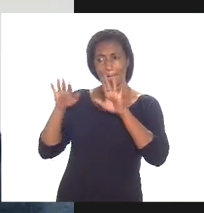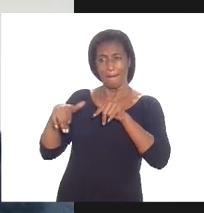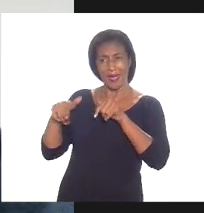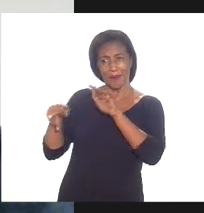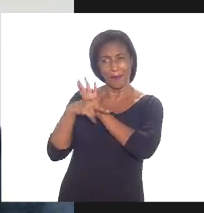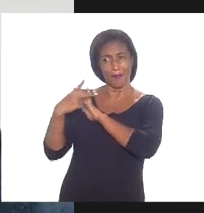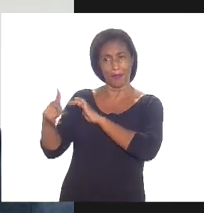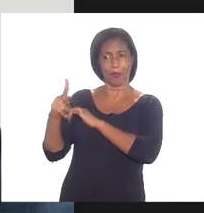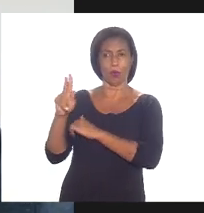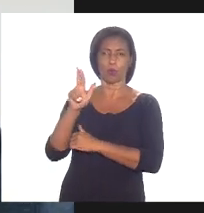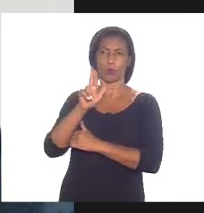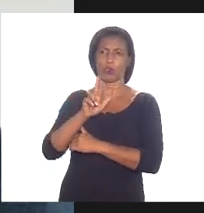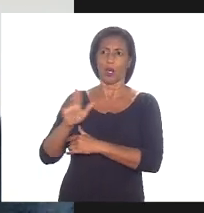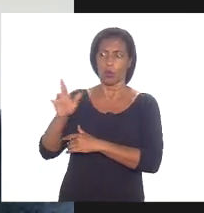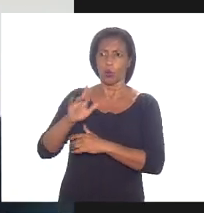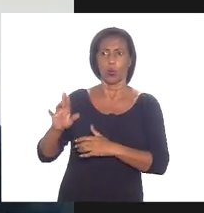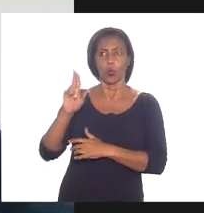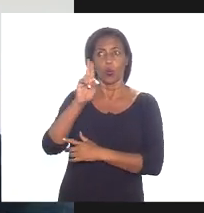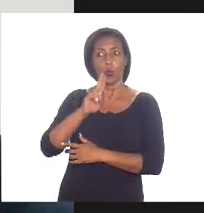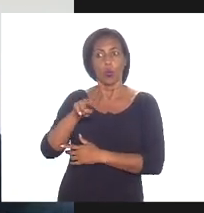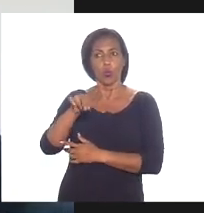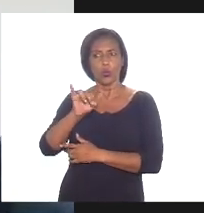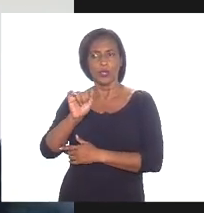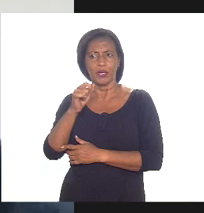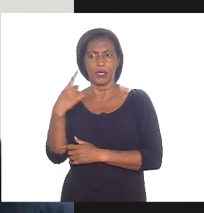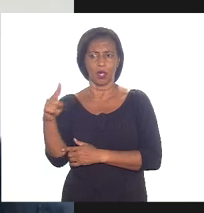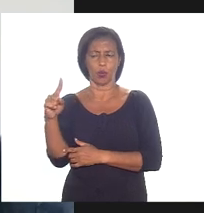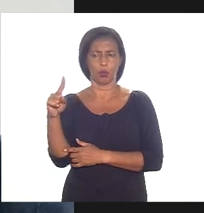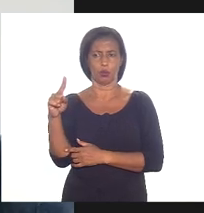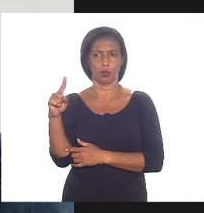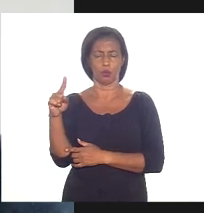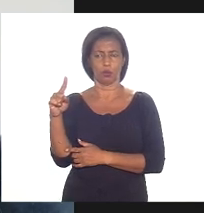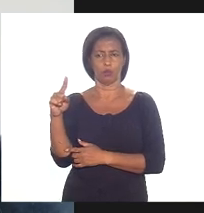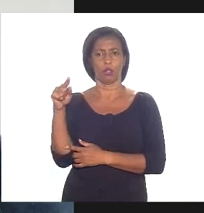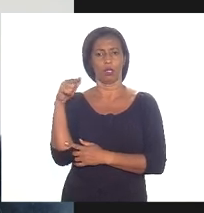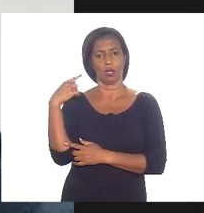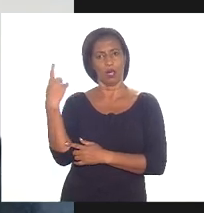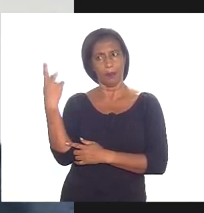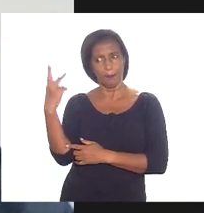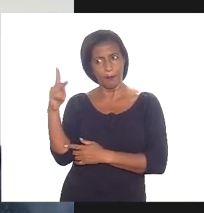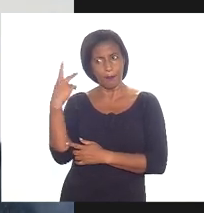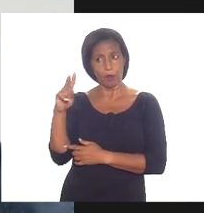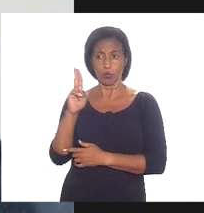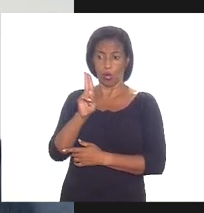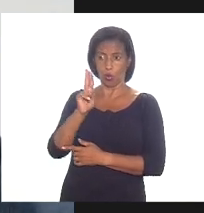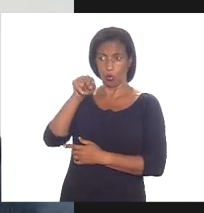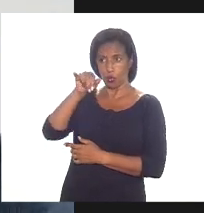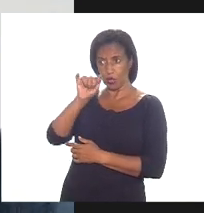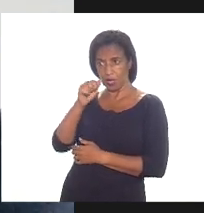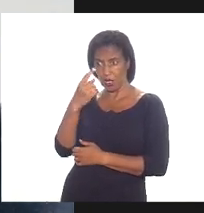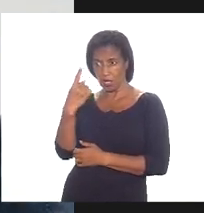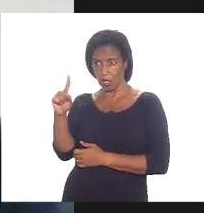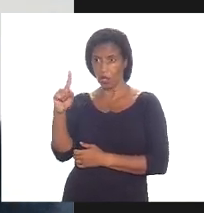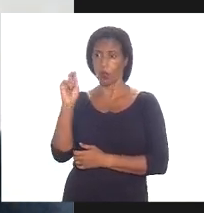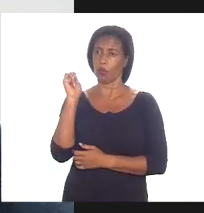bem que pertence ao patrimônio da universidade. Então, somente a União é que poderia dar alguma